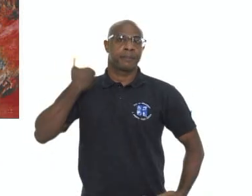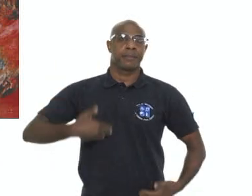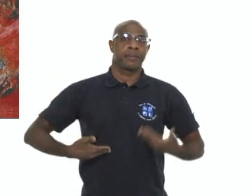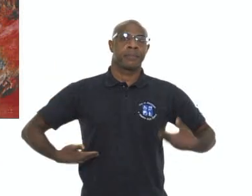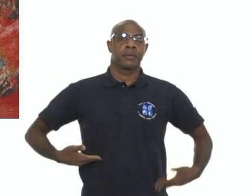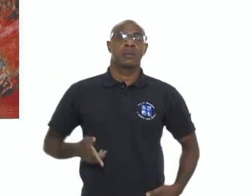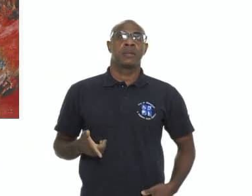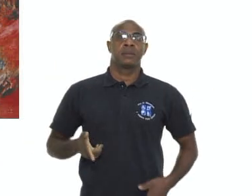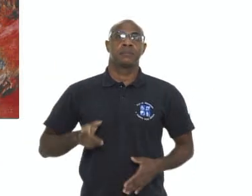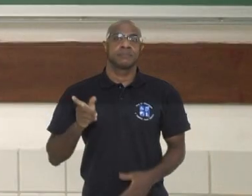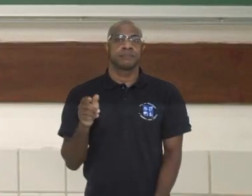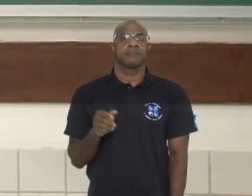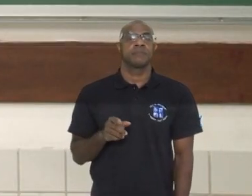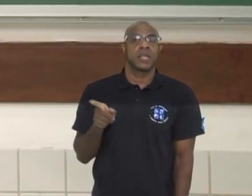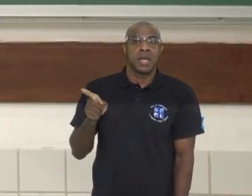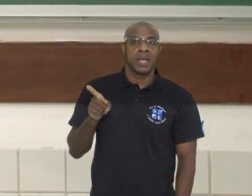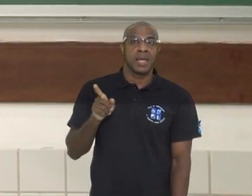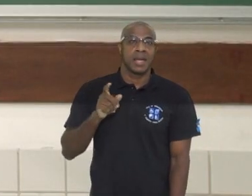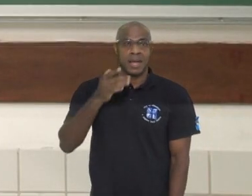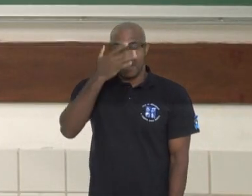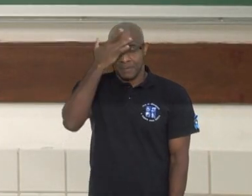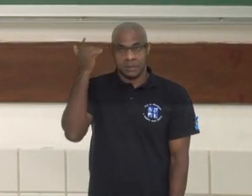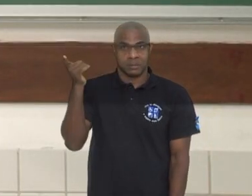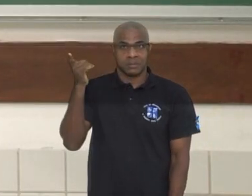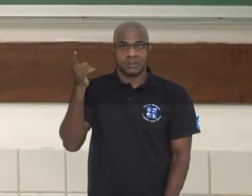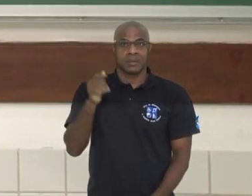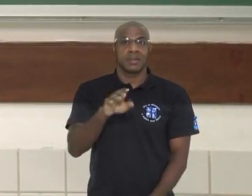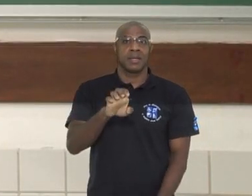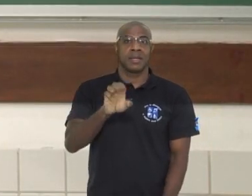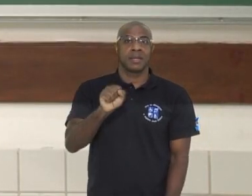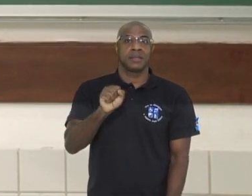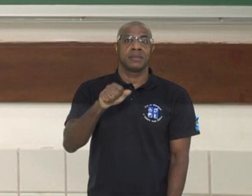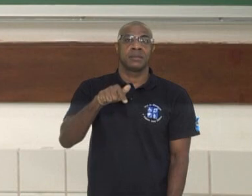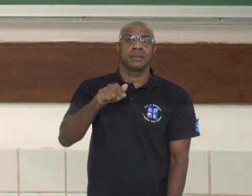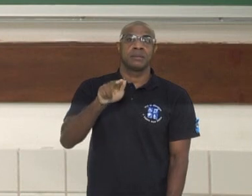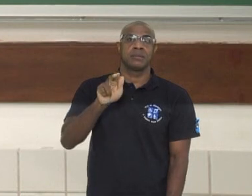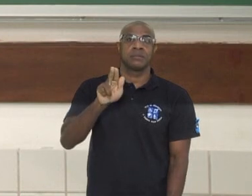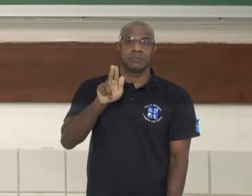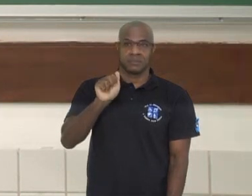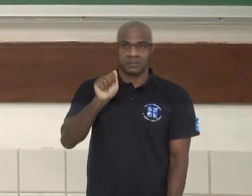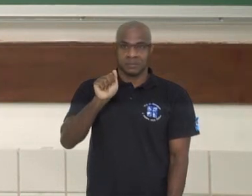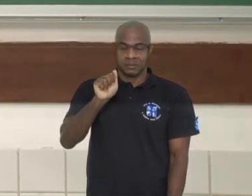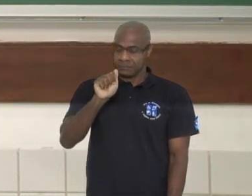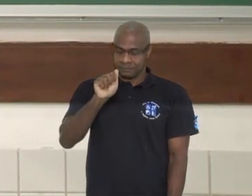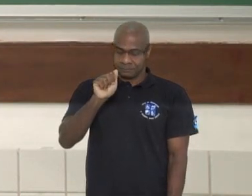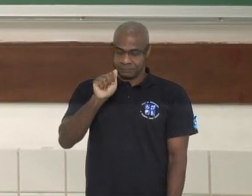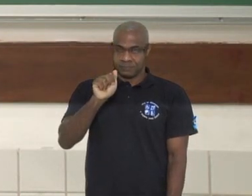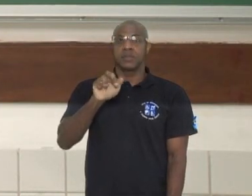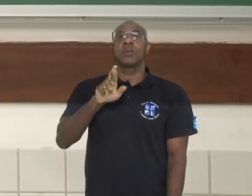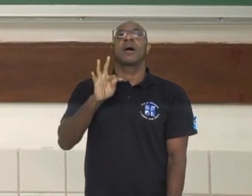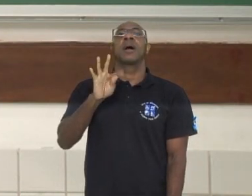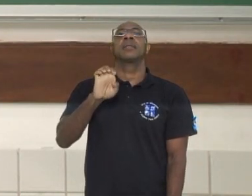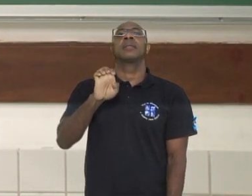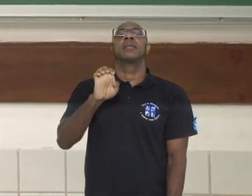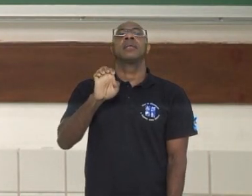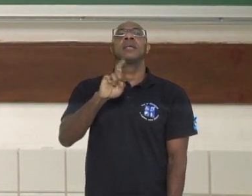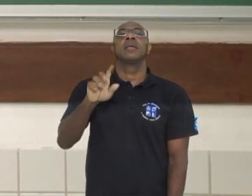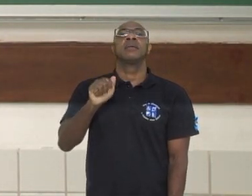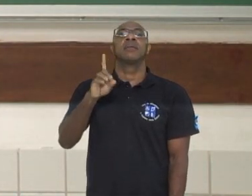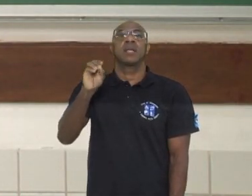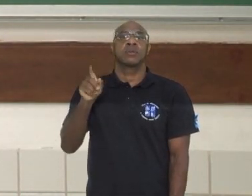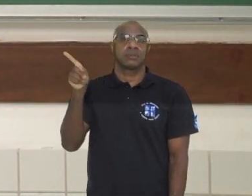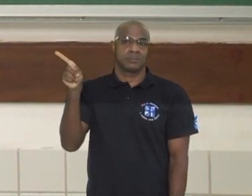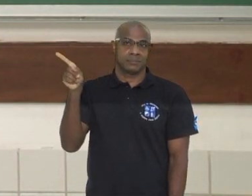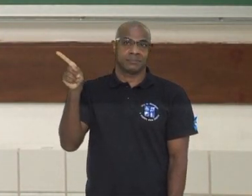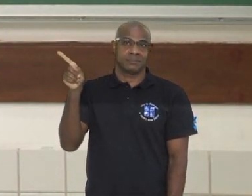é quando a pessoa tem os seus membros, partes do seu corpo, cortadas. Então,